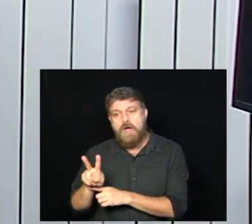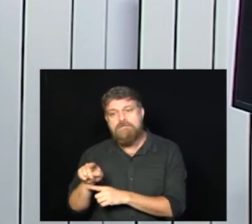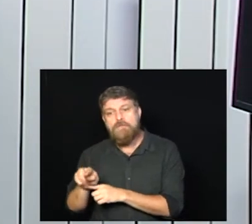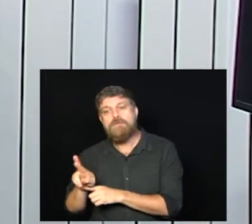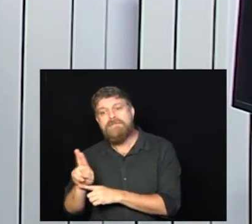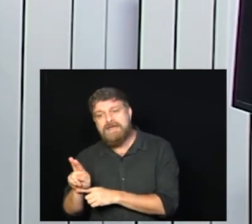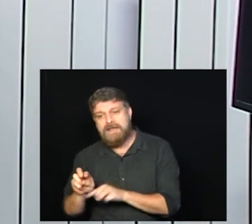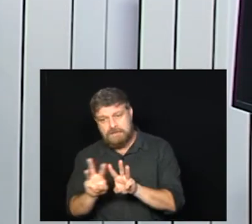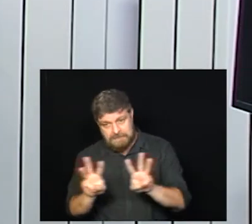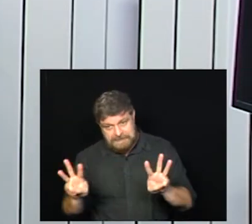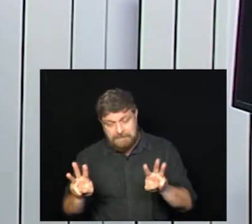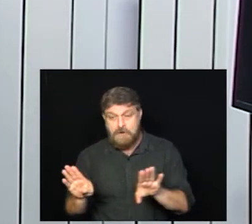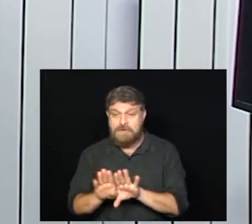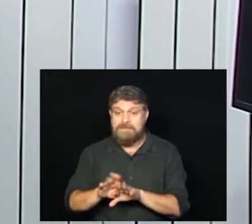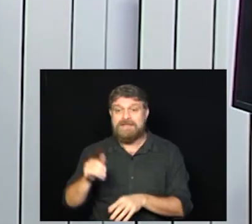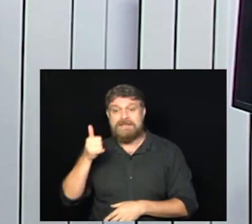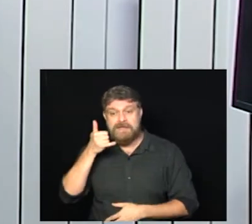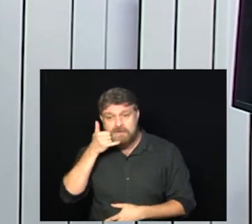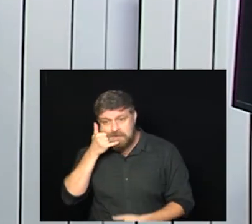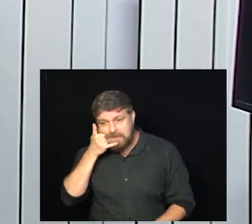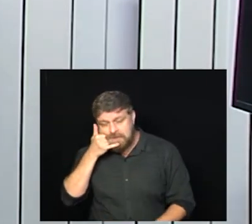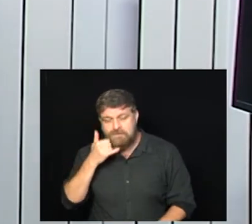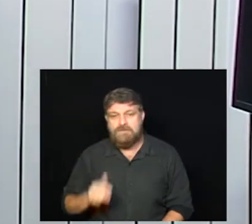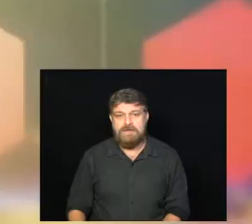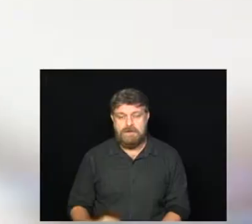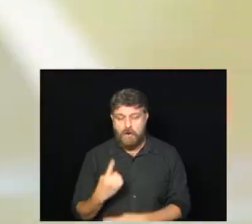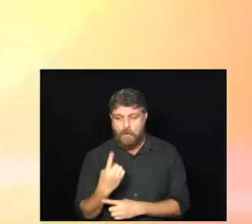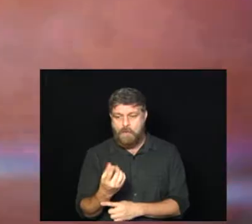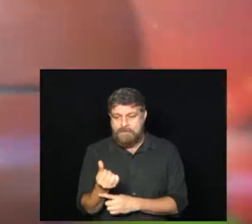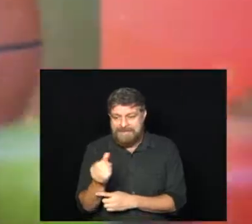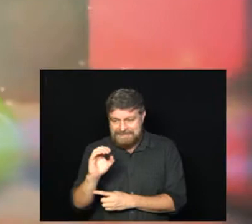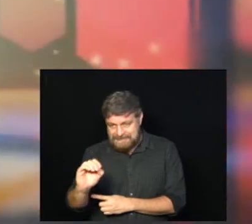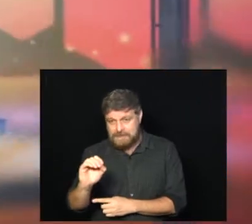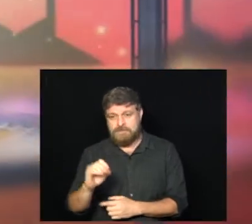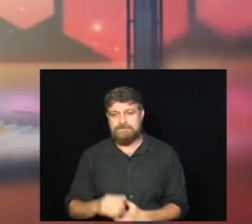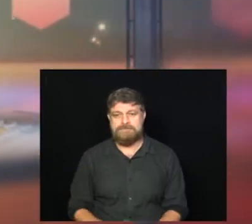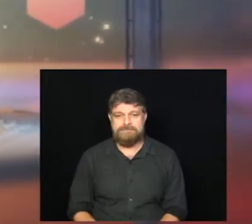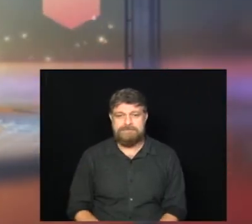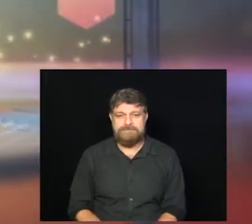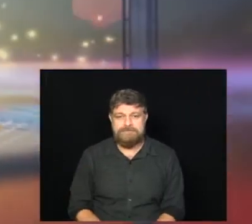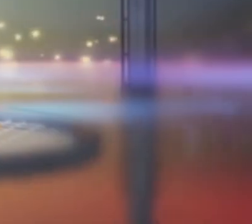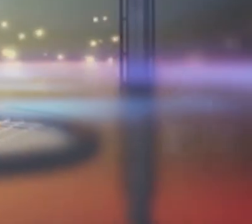vacina.campinas.sp.gov.br ou pelo telefone 160.